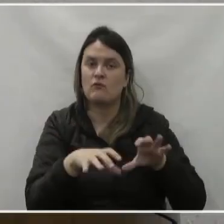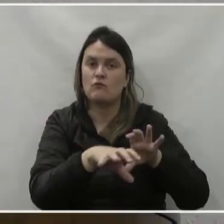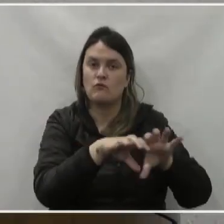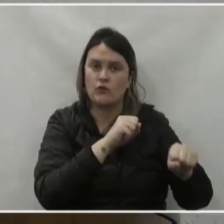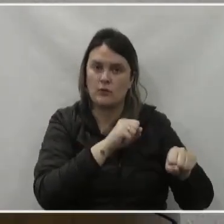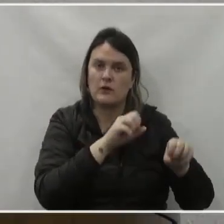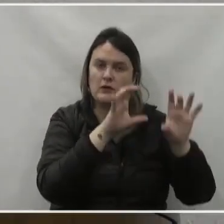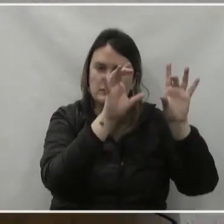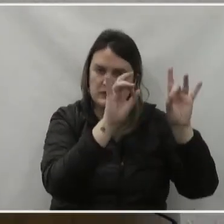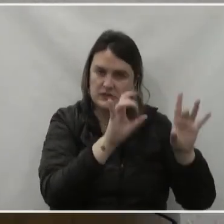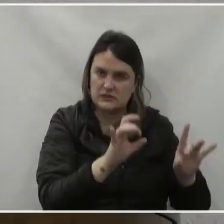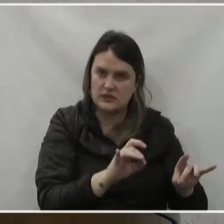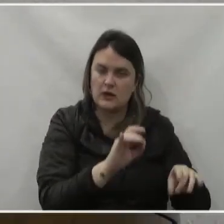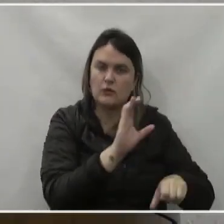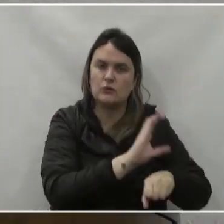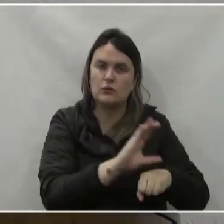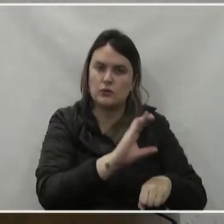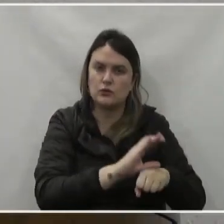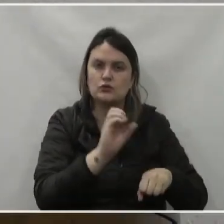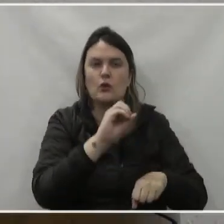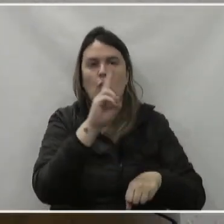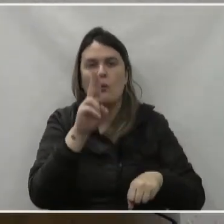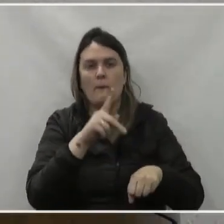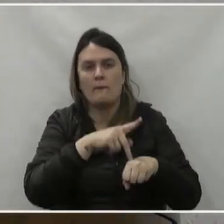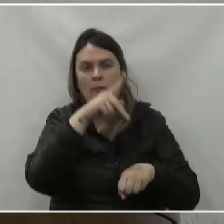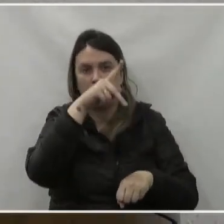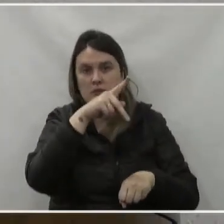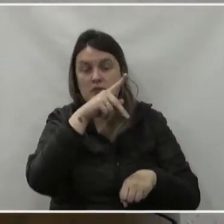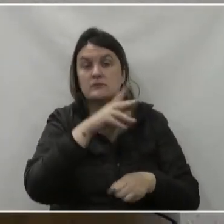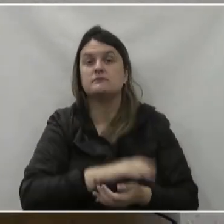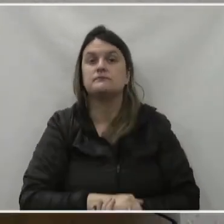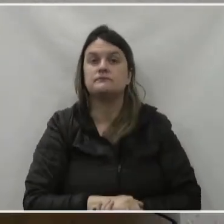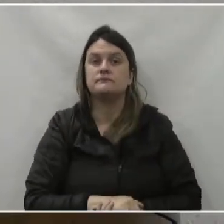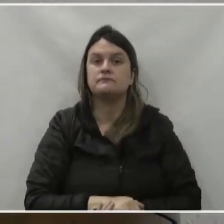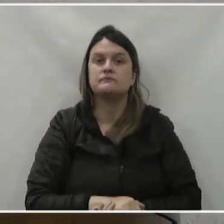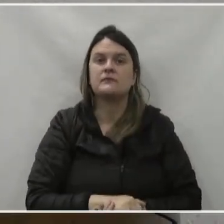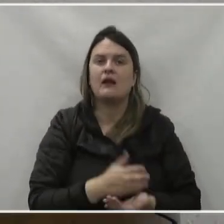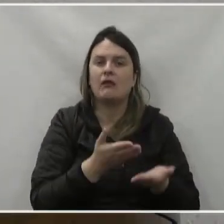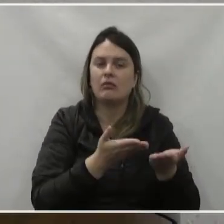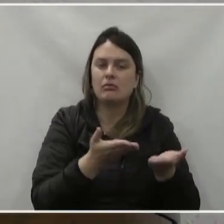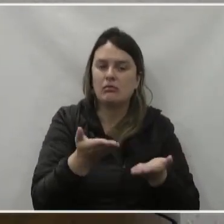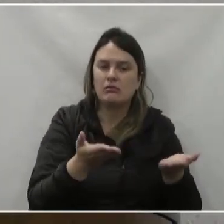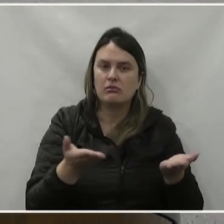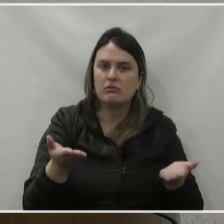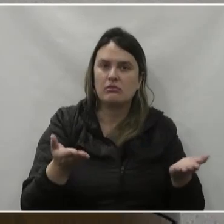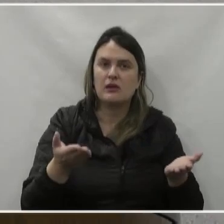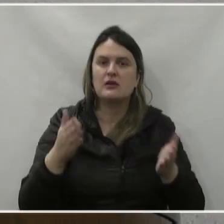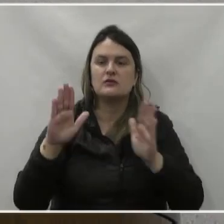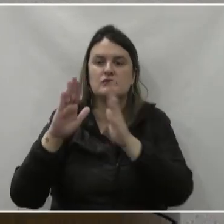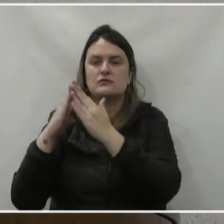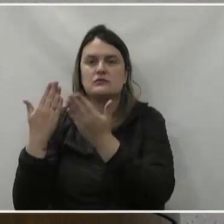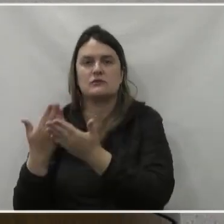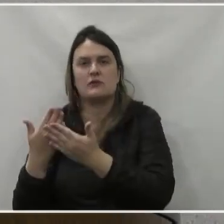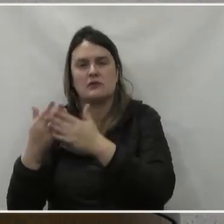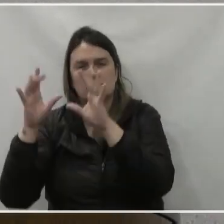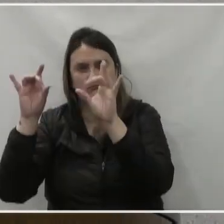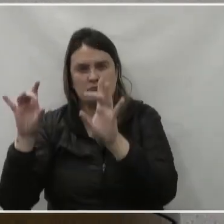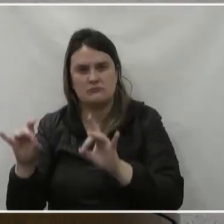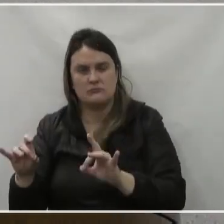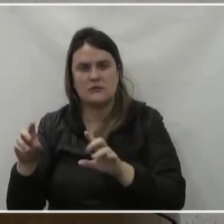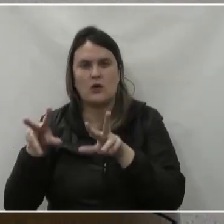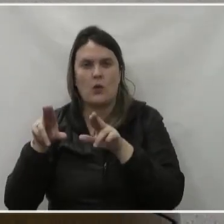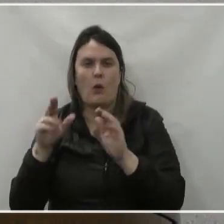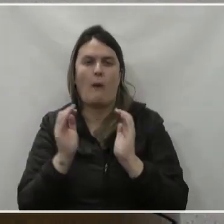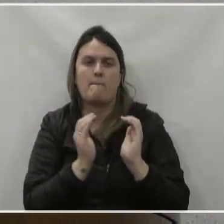formação específica, curso ou pós-graduação. E o atendimento ocorria em escolas especializadas, como a